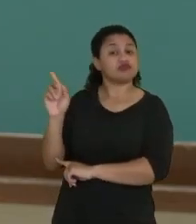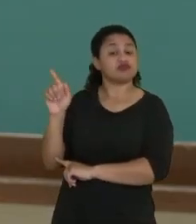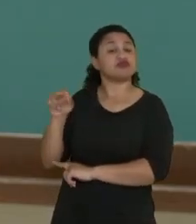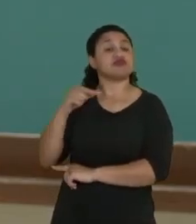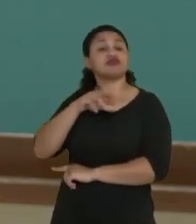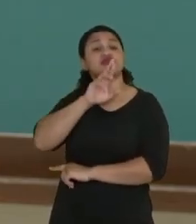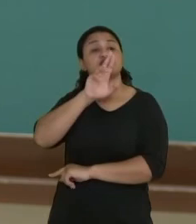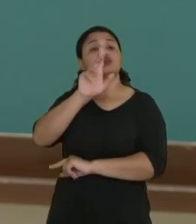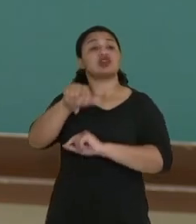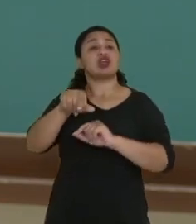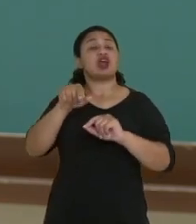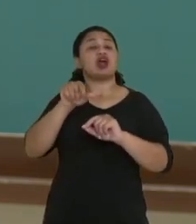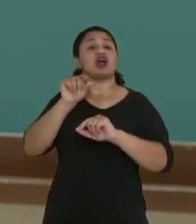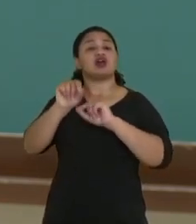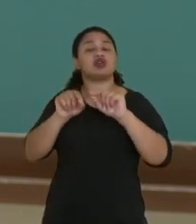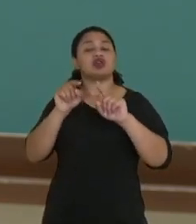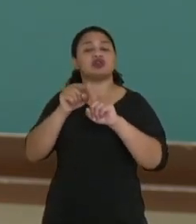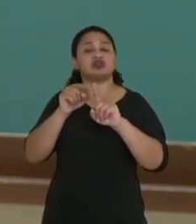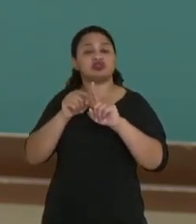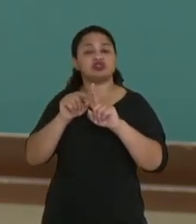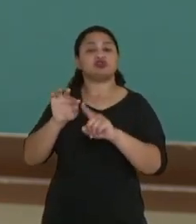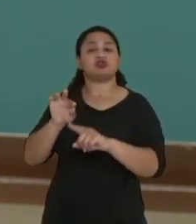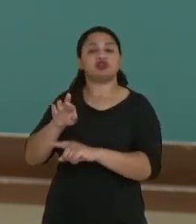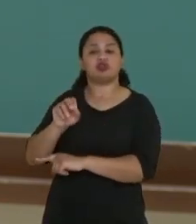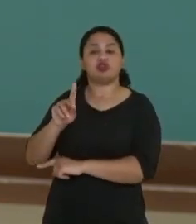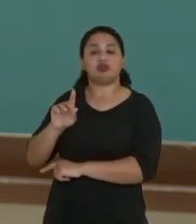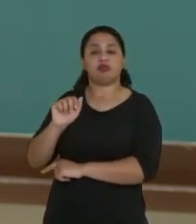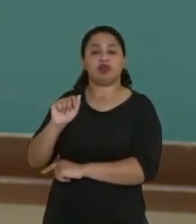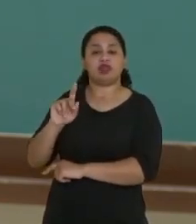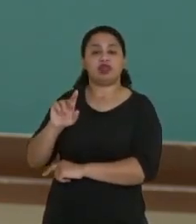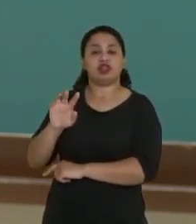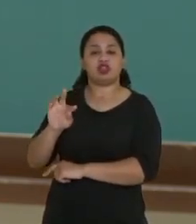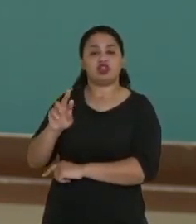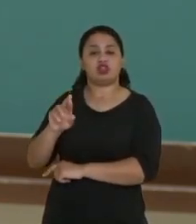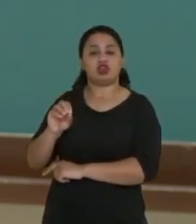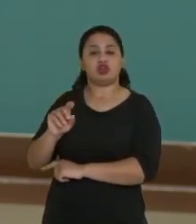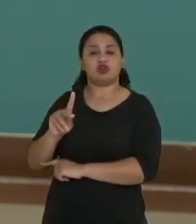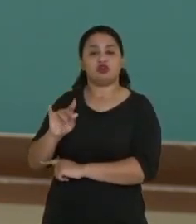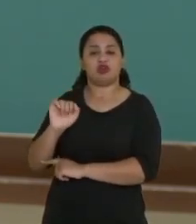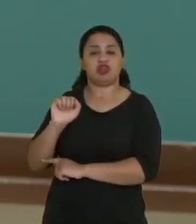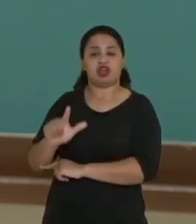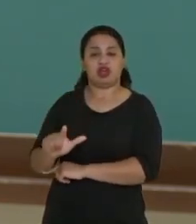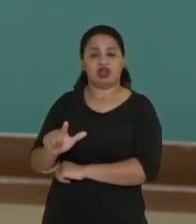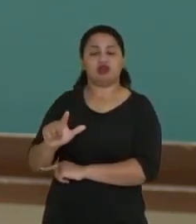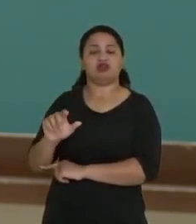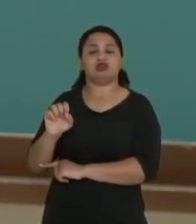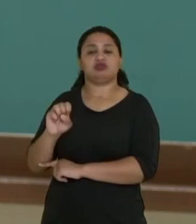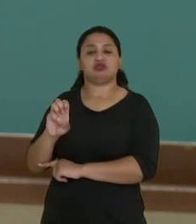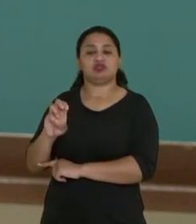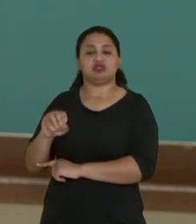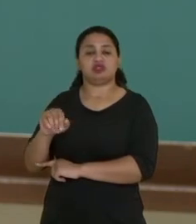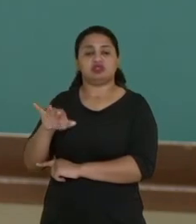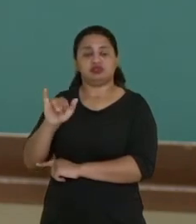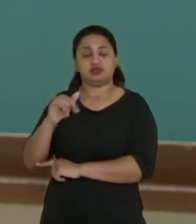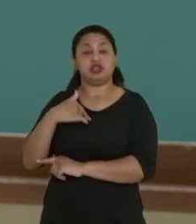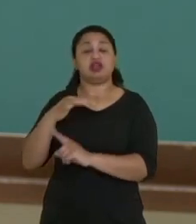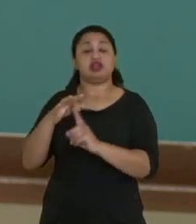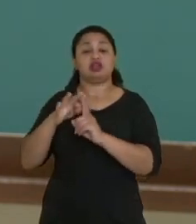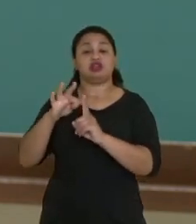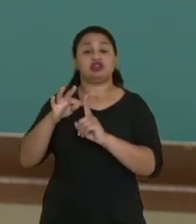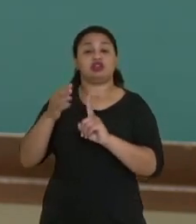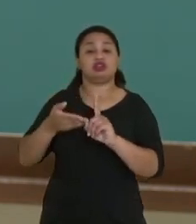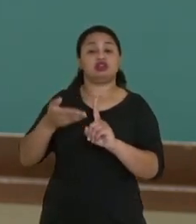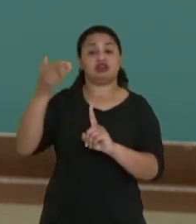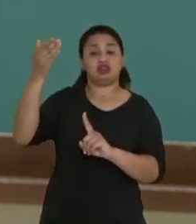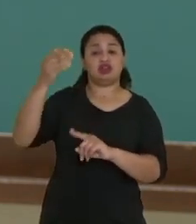resposta. É o tropical semiárido. Ele apresenta ali temperaturas elevadas ao longo de todo o ano, que podem chegar ali